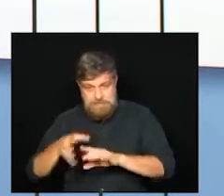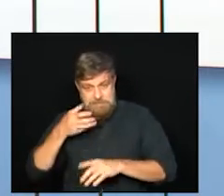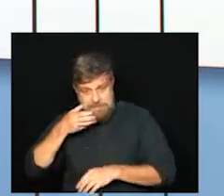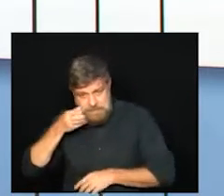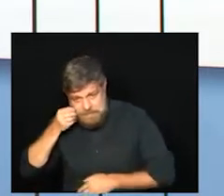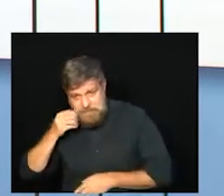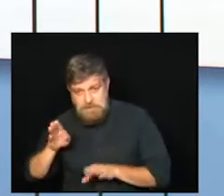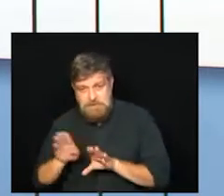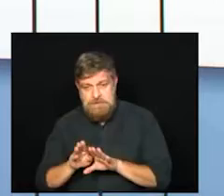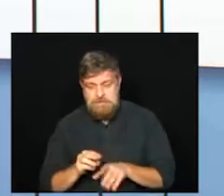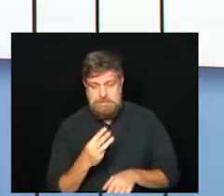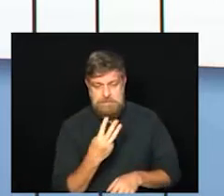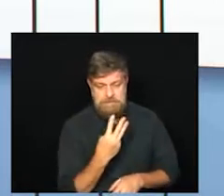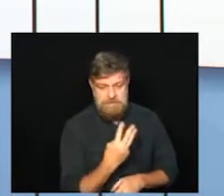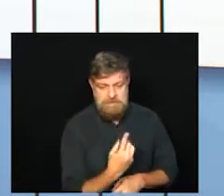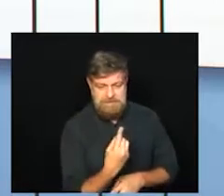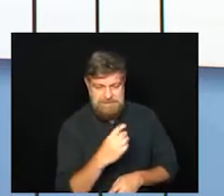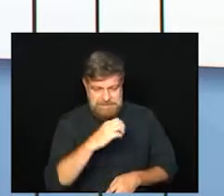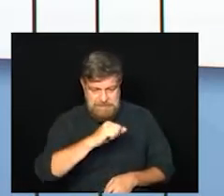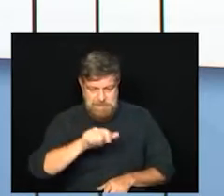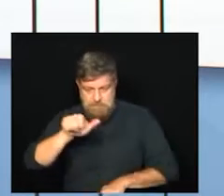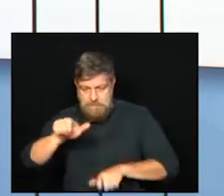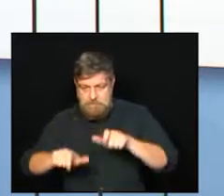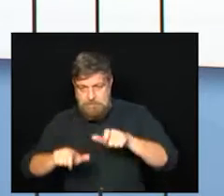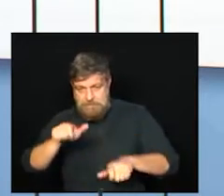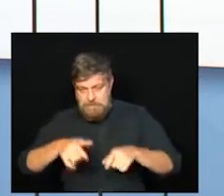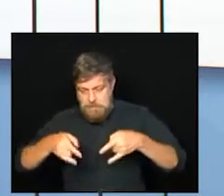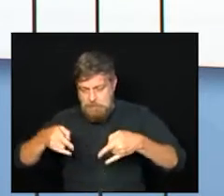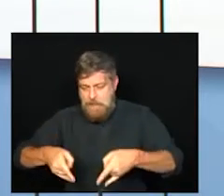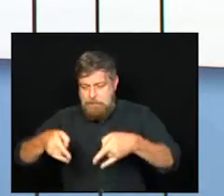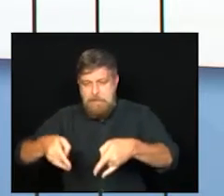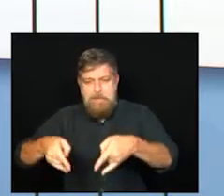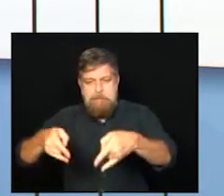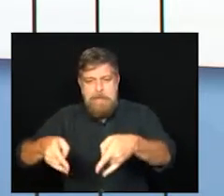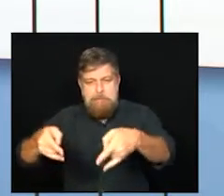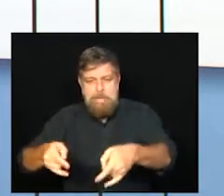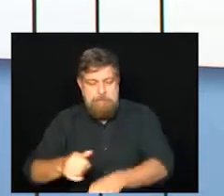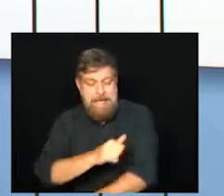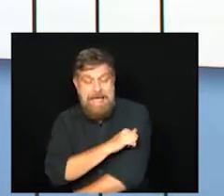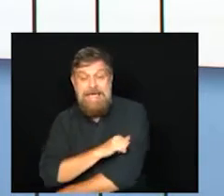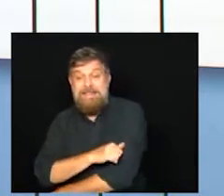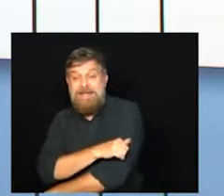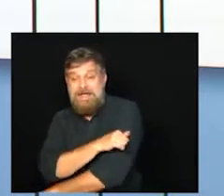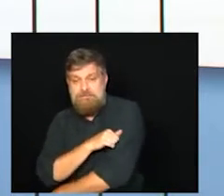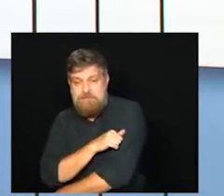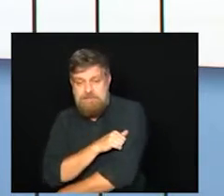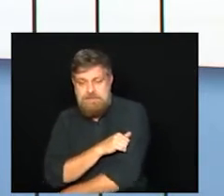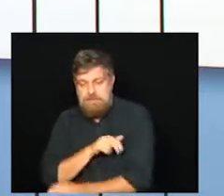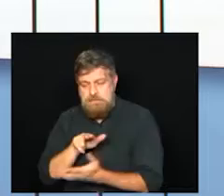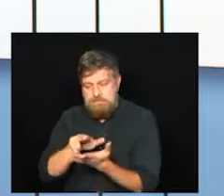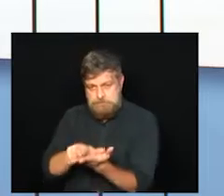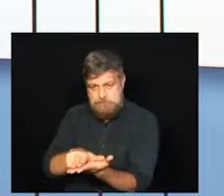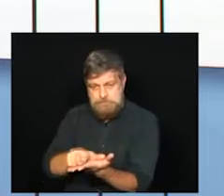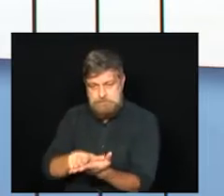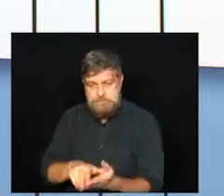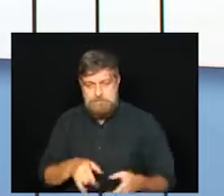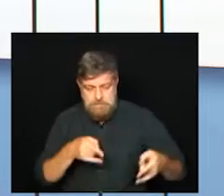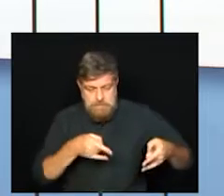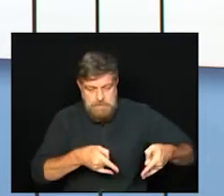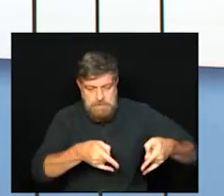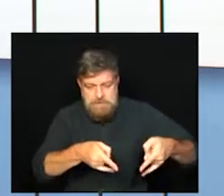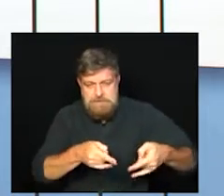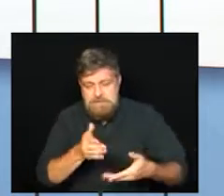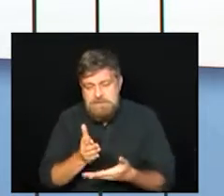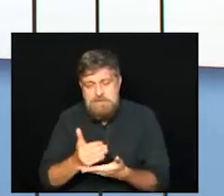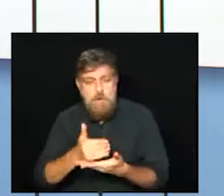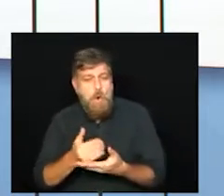e ainda 319 pacientes internados em leitos de enfermaria. E os leitos estão